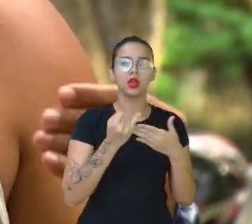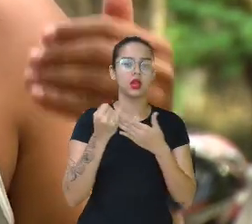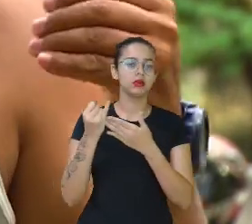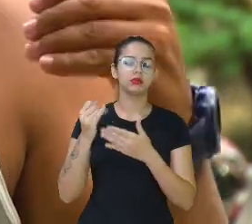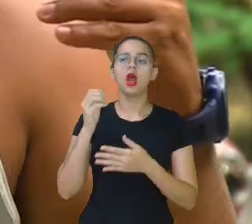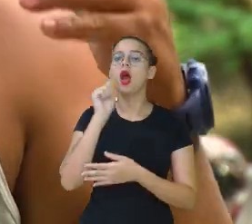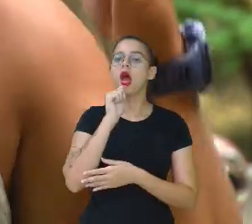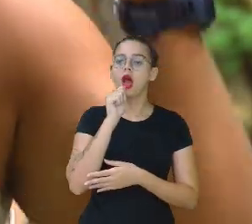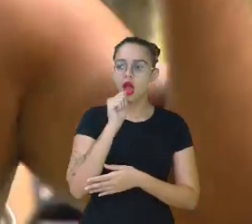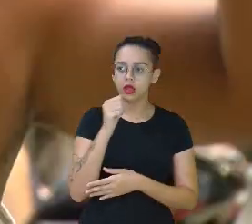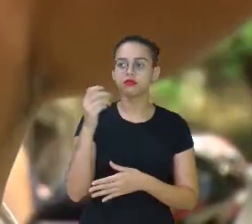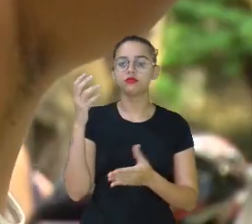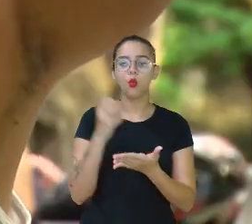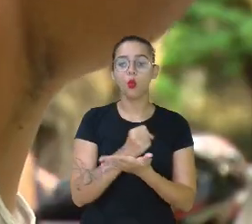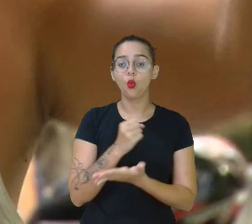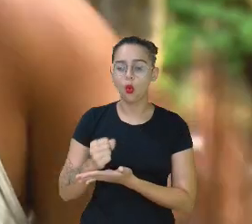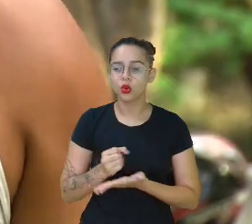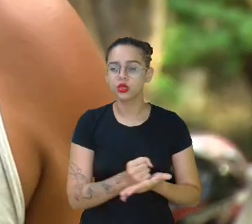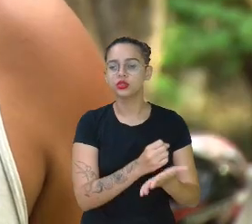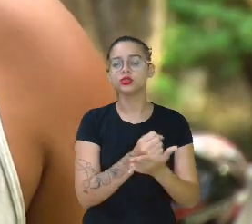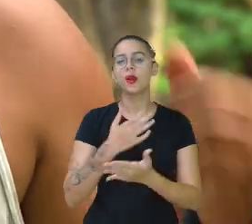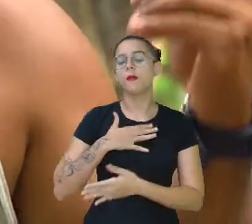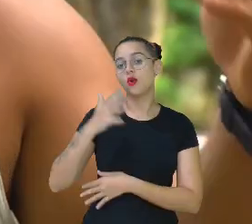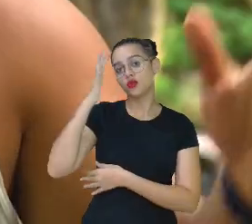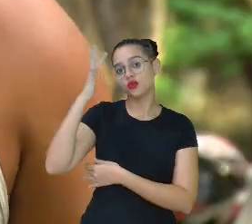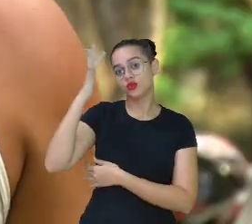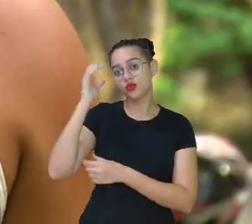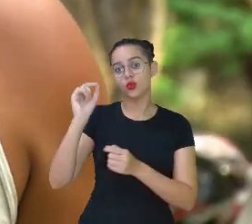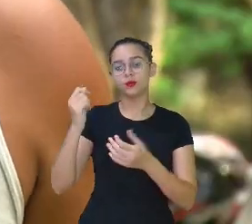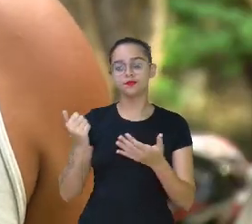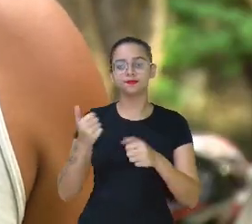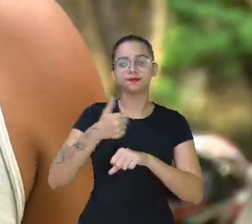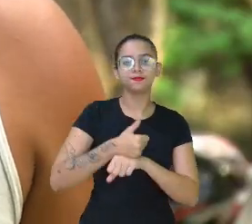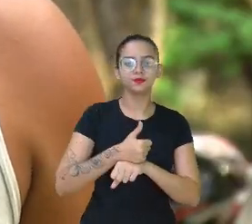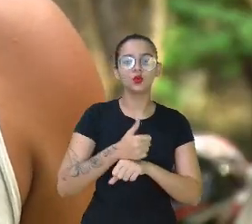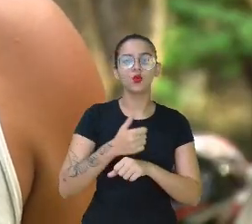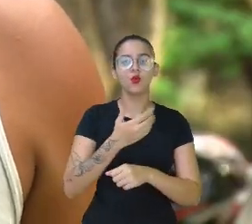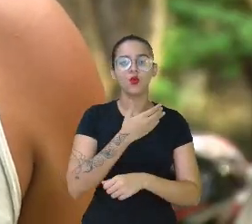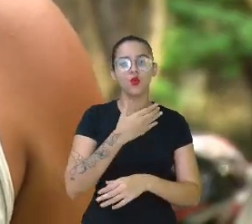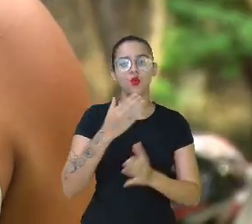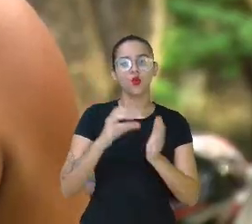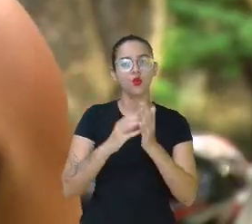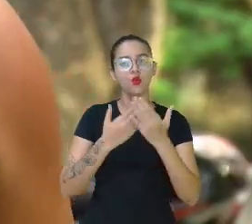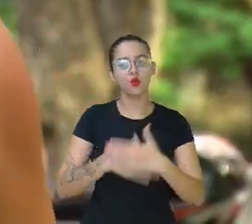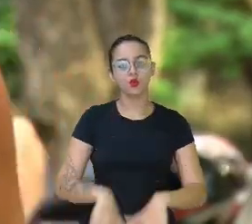estou conquistando o meu sonho, que é o cargo efetivo, que é o concurso público.